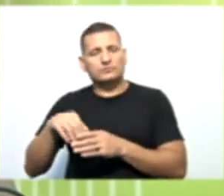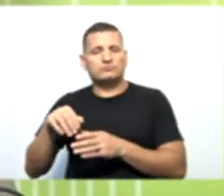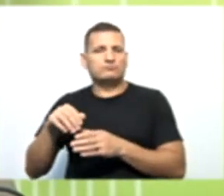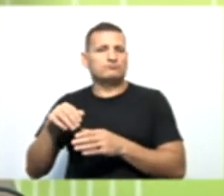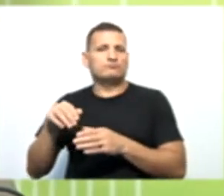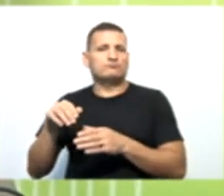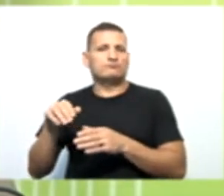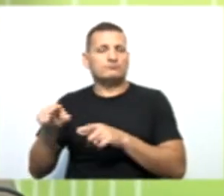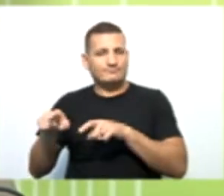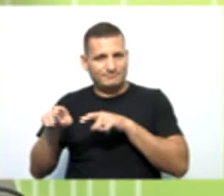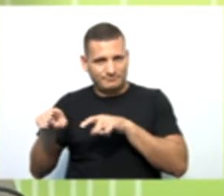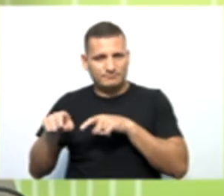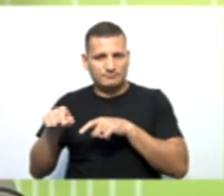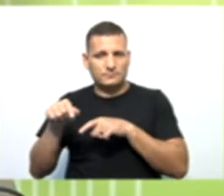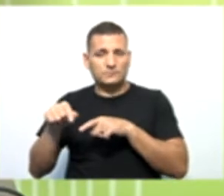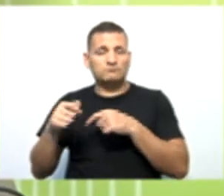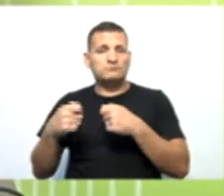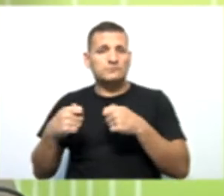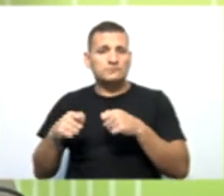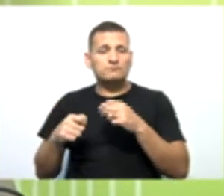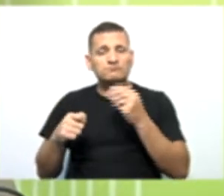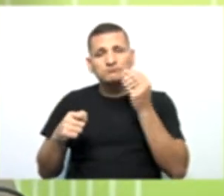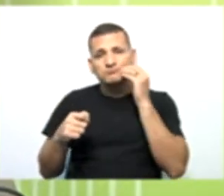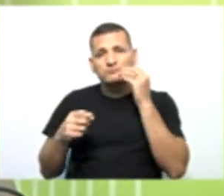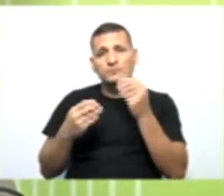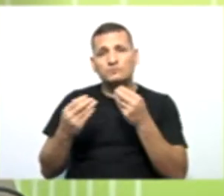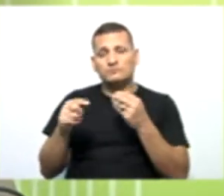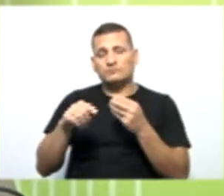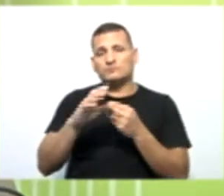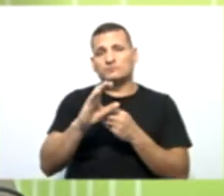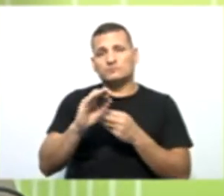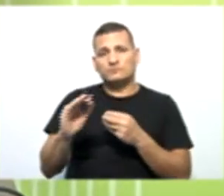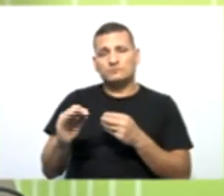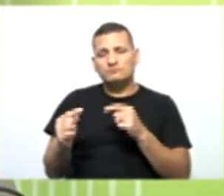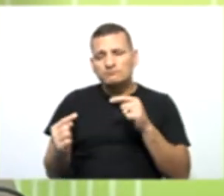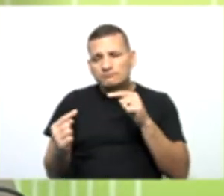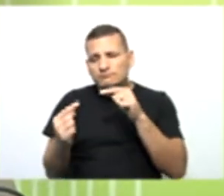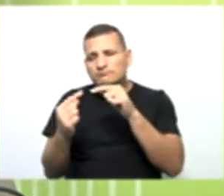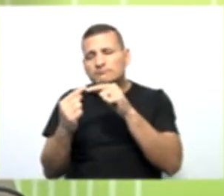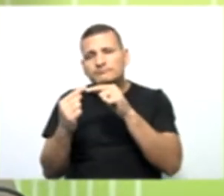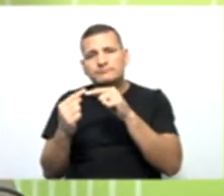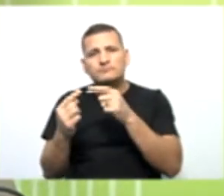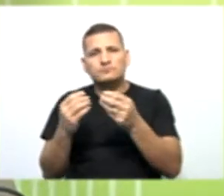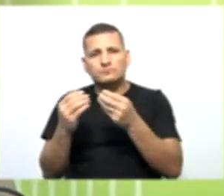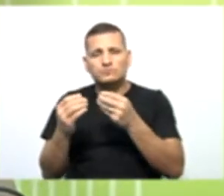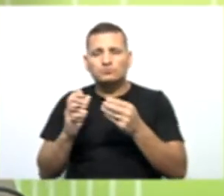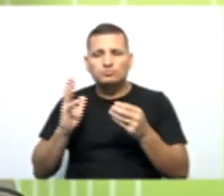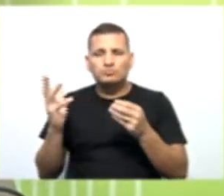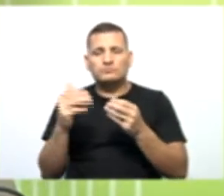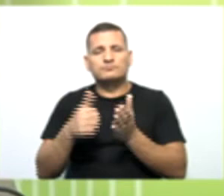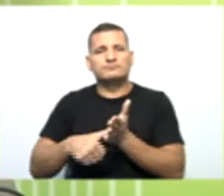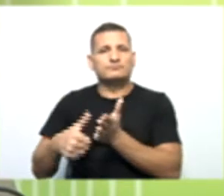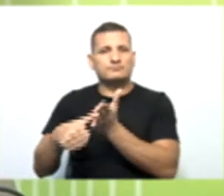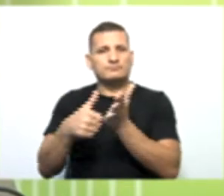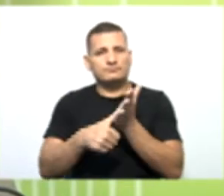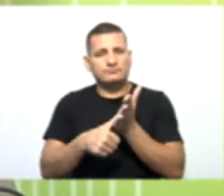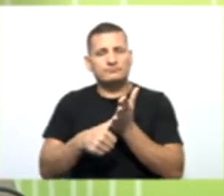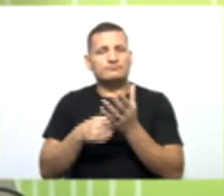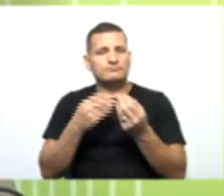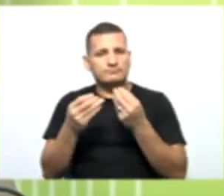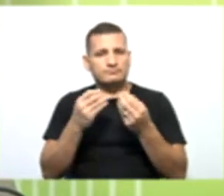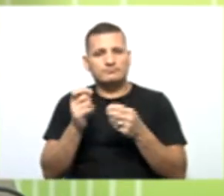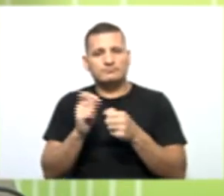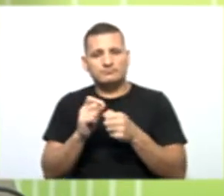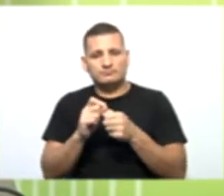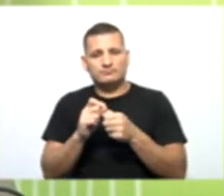um posicionamento, uma postura da minha cooperativa como um todo, desenvolver todos os cooperados nisso. Como é que eu faço isso?